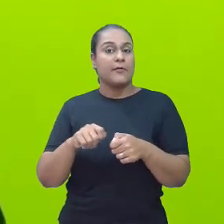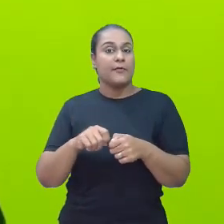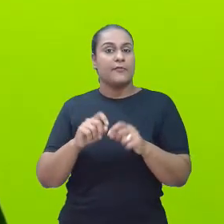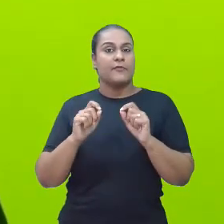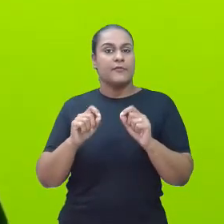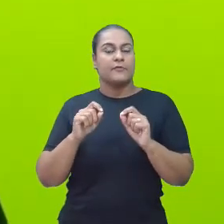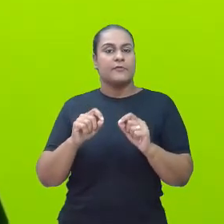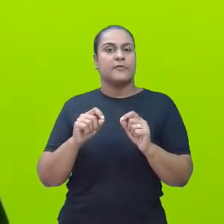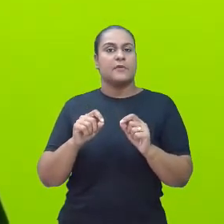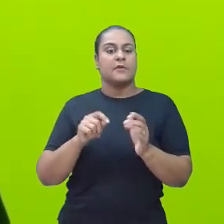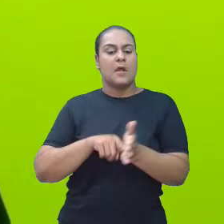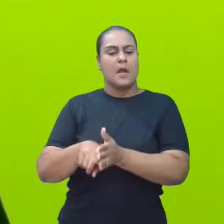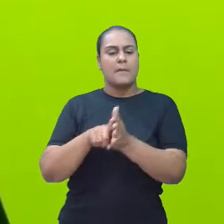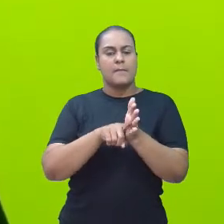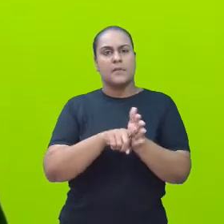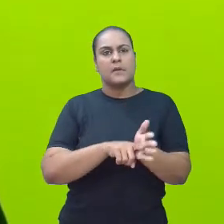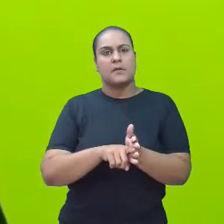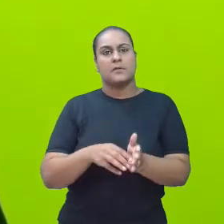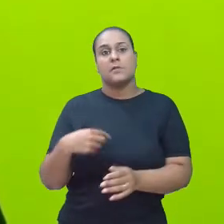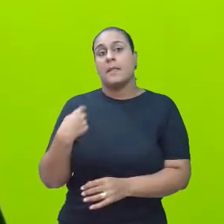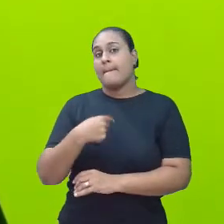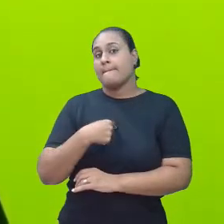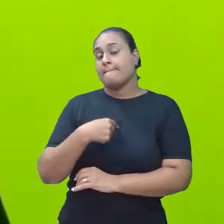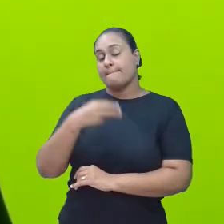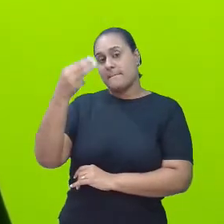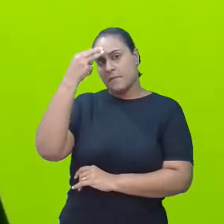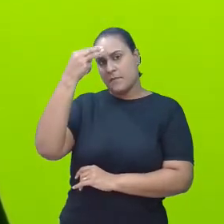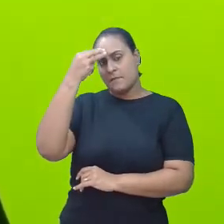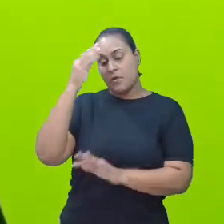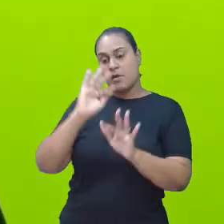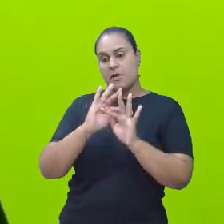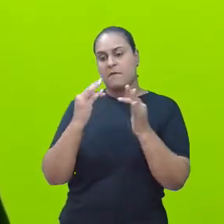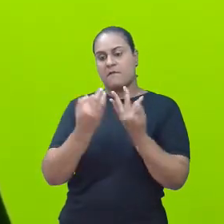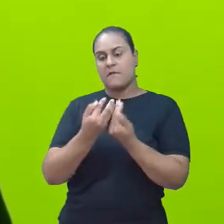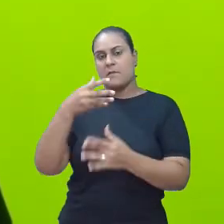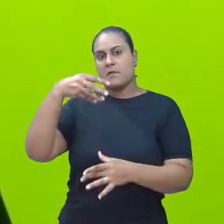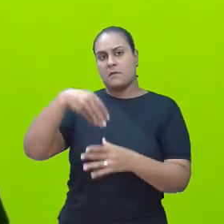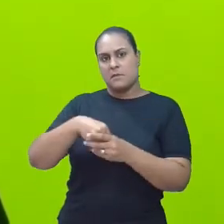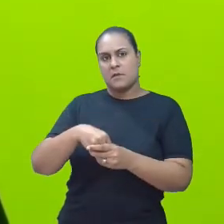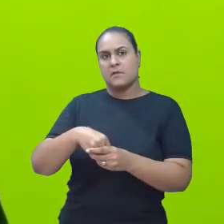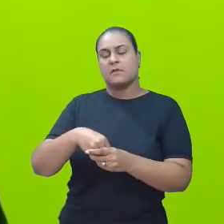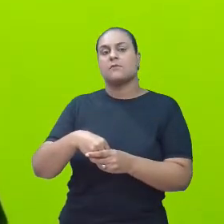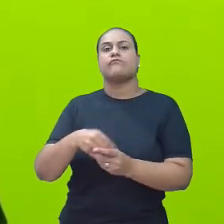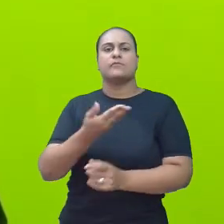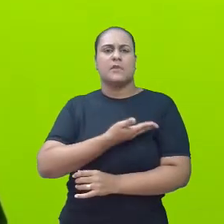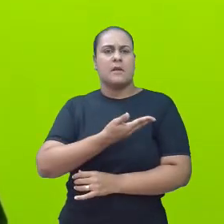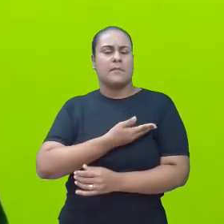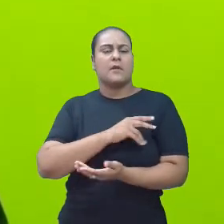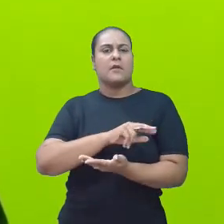a pesquisa vem de minhas memórias, a memória da minha família, a memória de amigos,